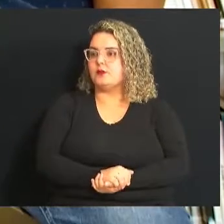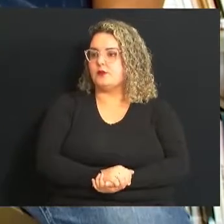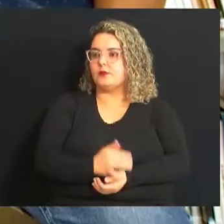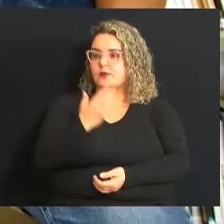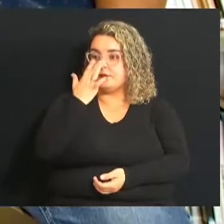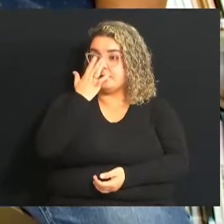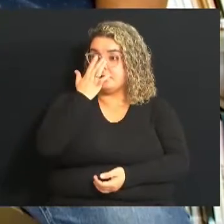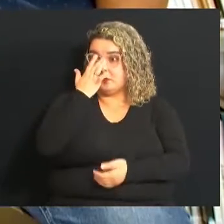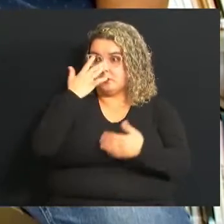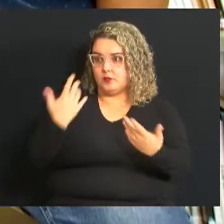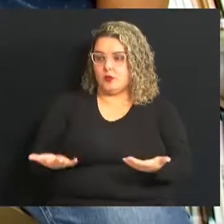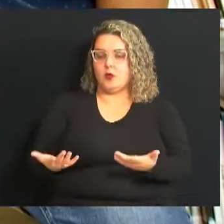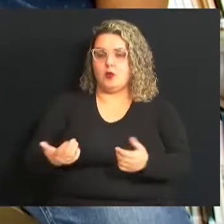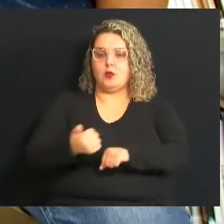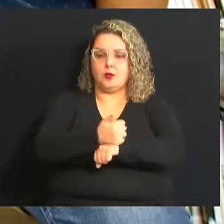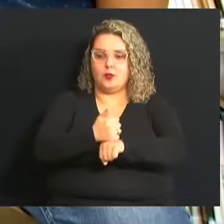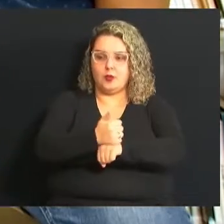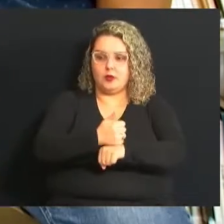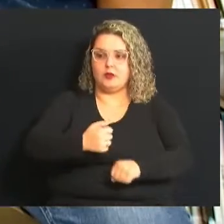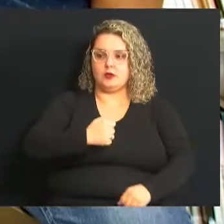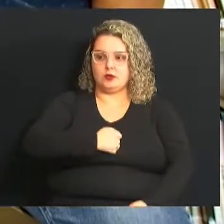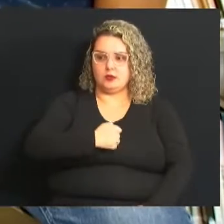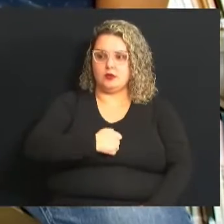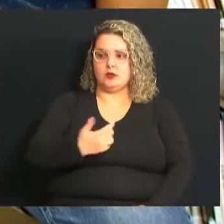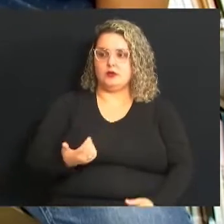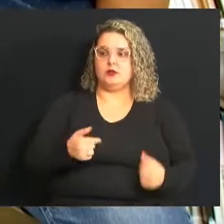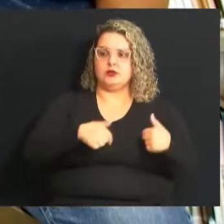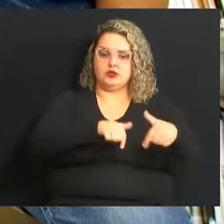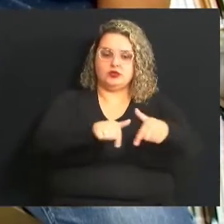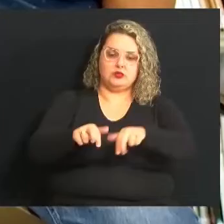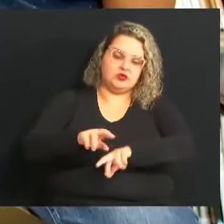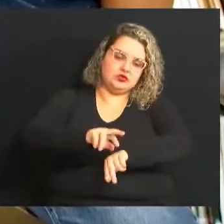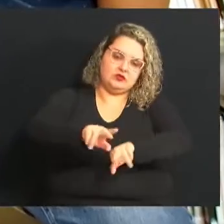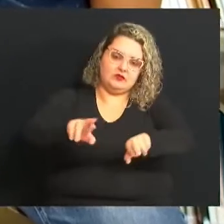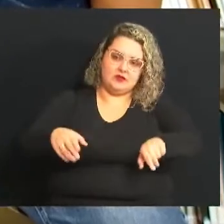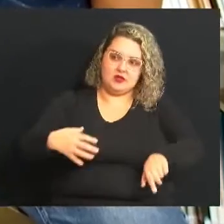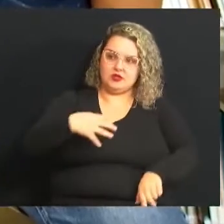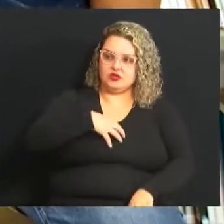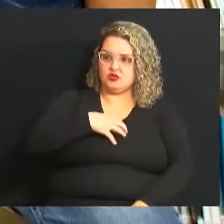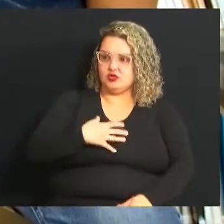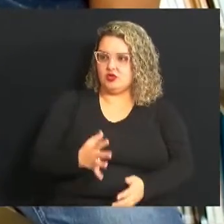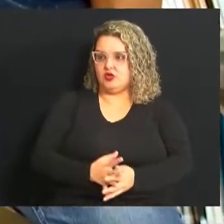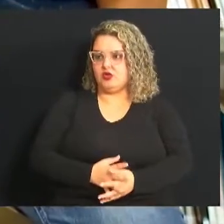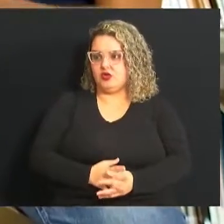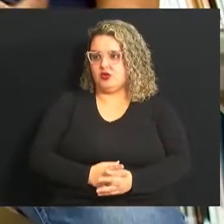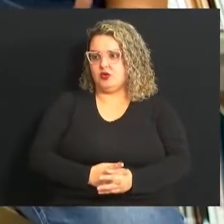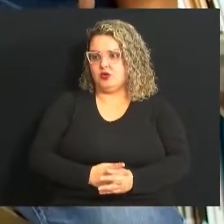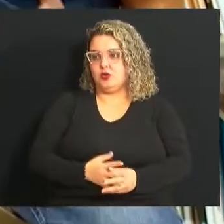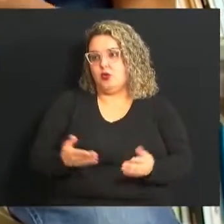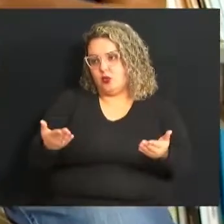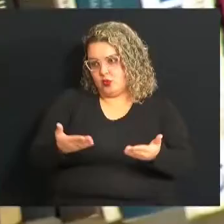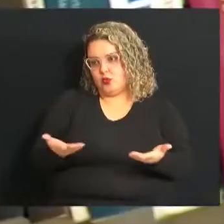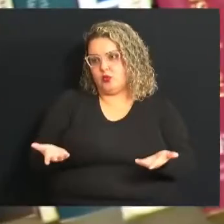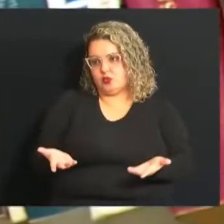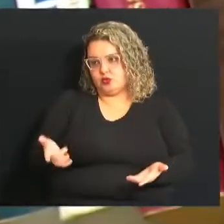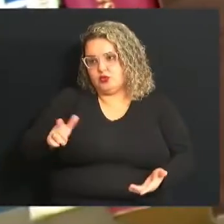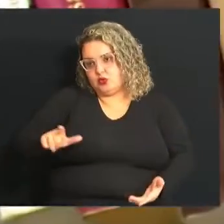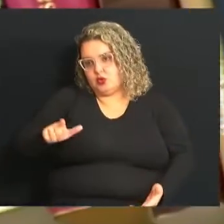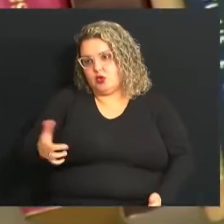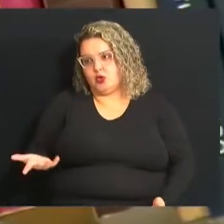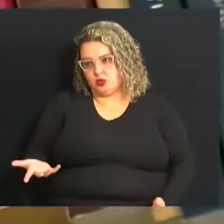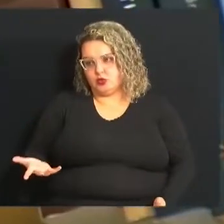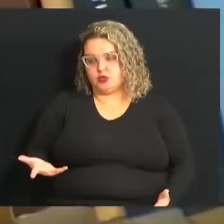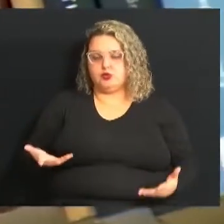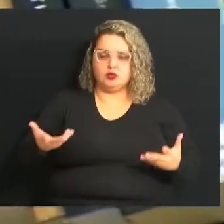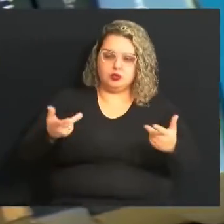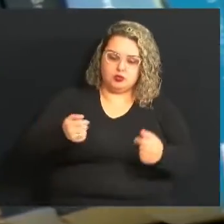o antropólogo ele pode trabalhar de muitas formas diferentes, né? Hoje a gente, evidentemente, como todo o campo